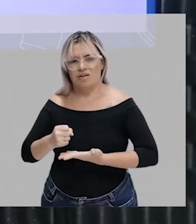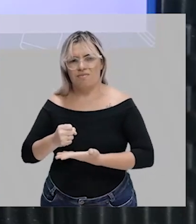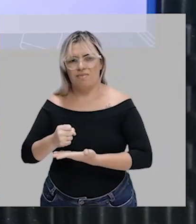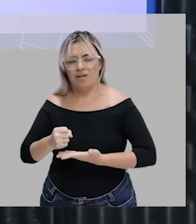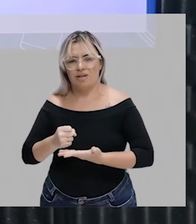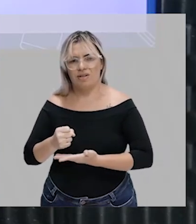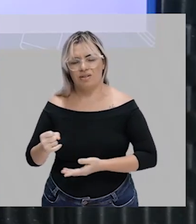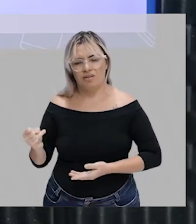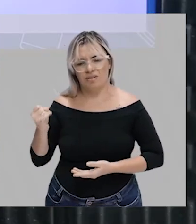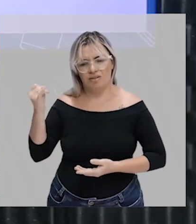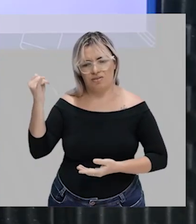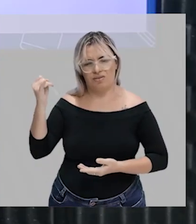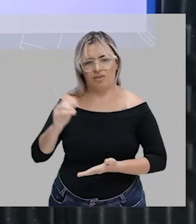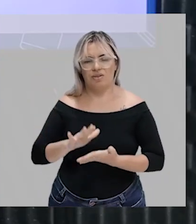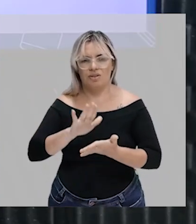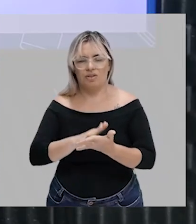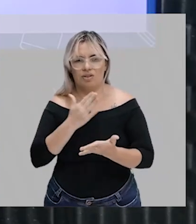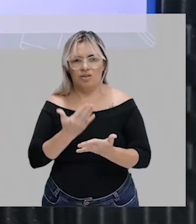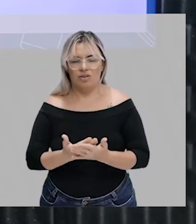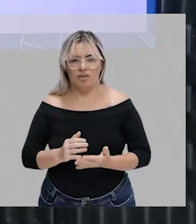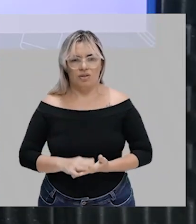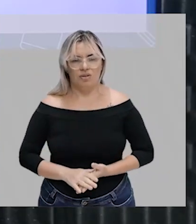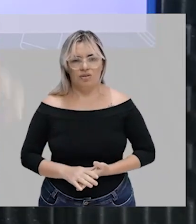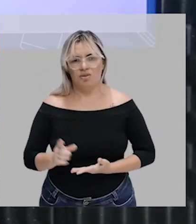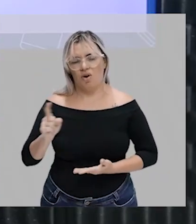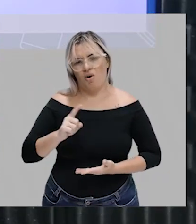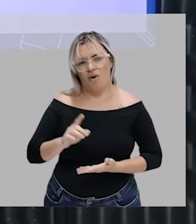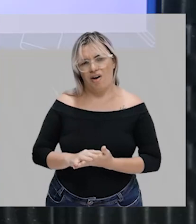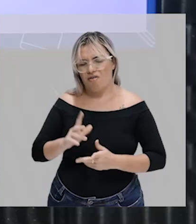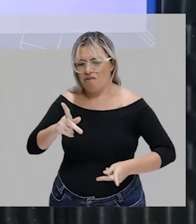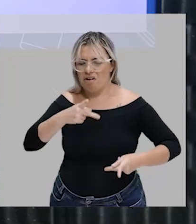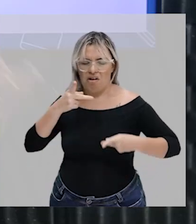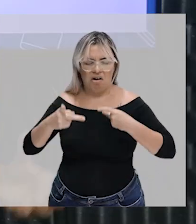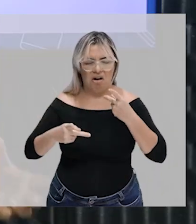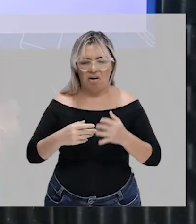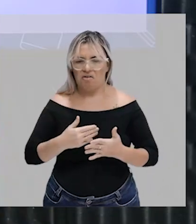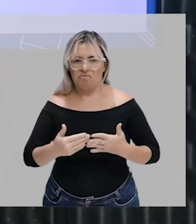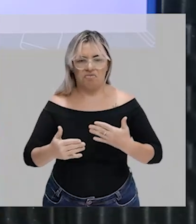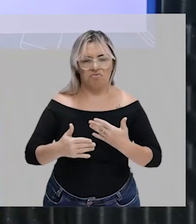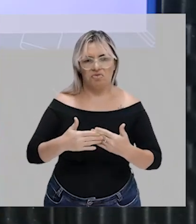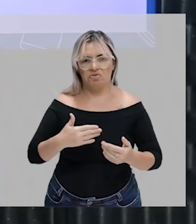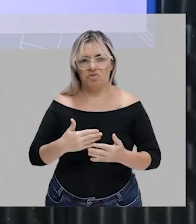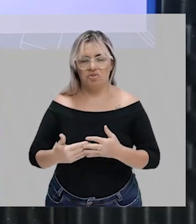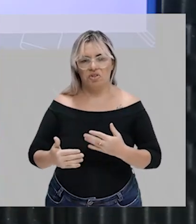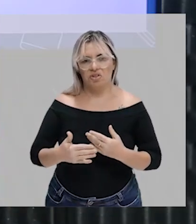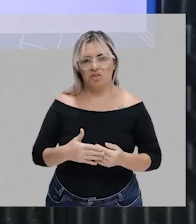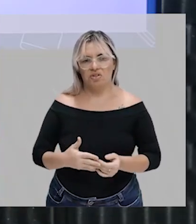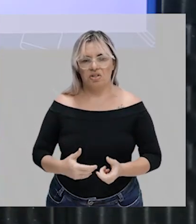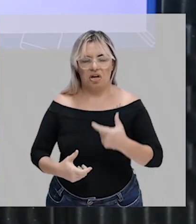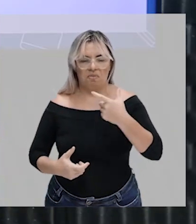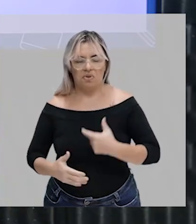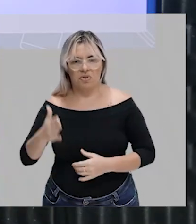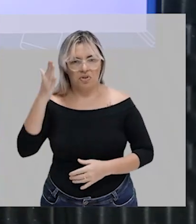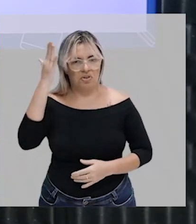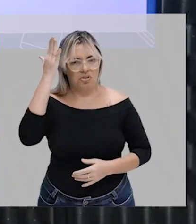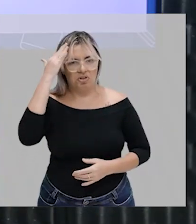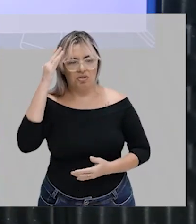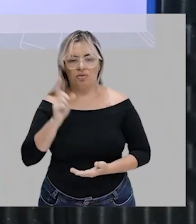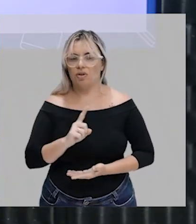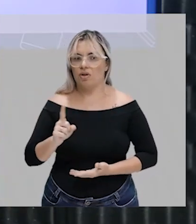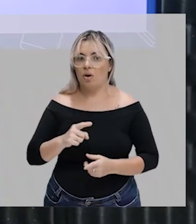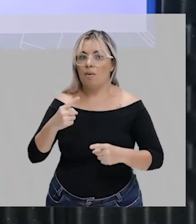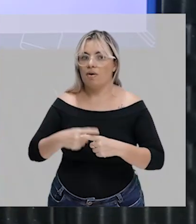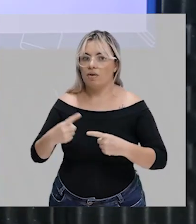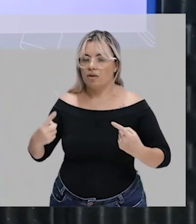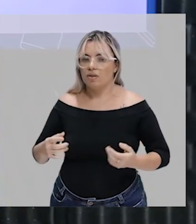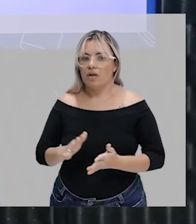errado. Não é dizer que tem que ser do jeito que o professor entendeu. Não. Mas você precisa